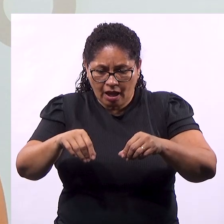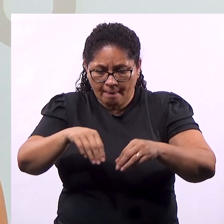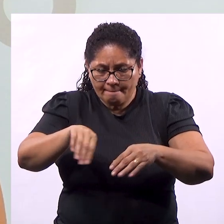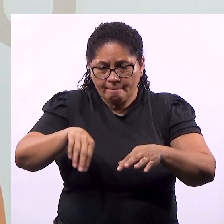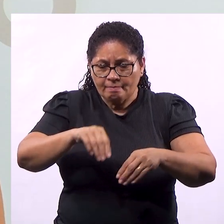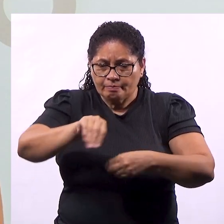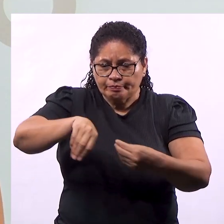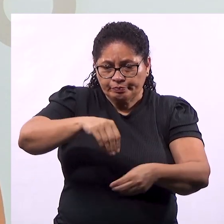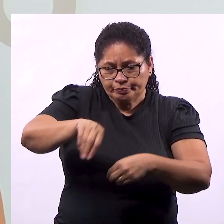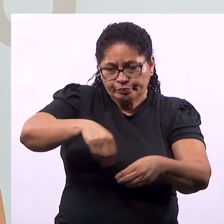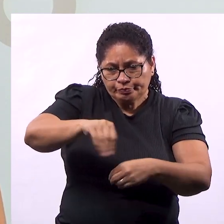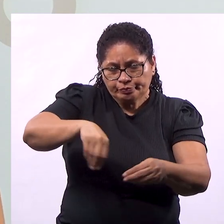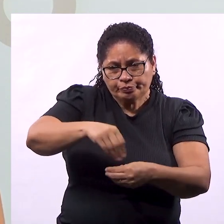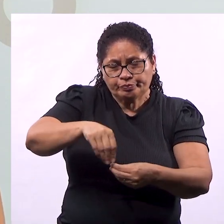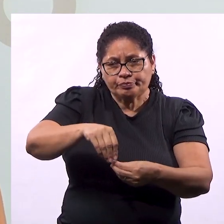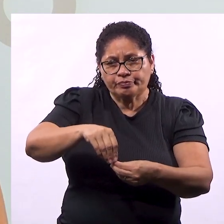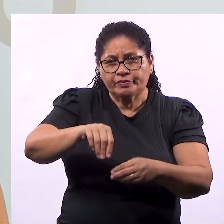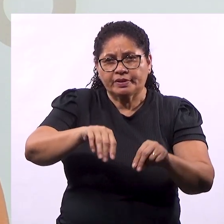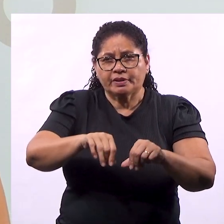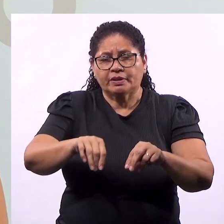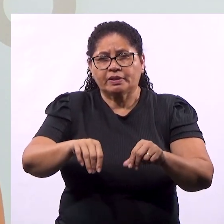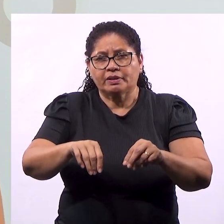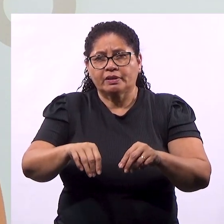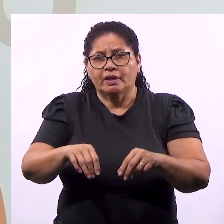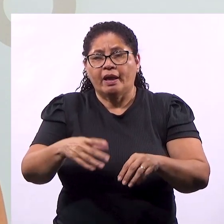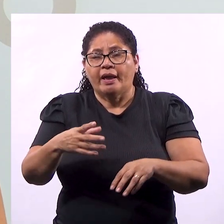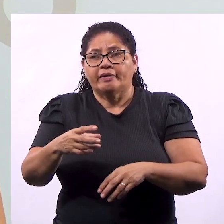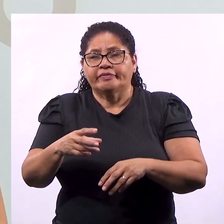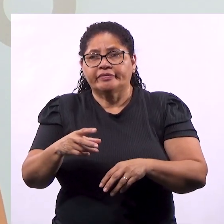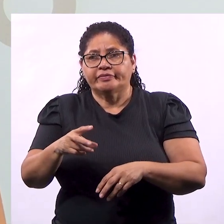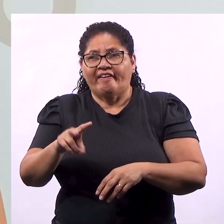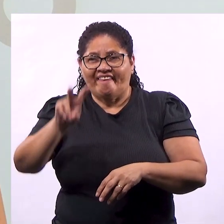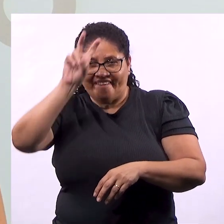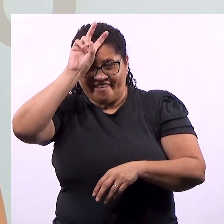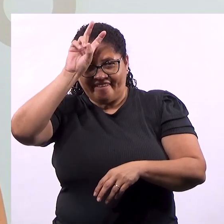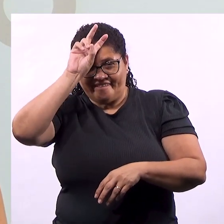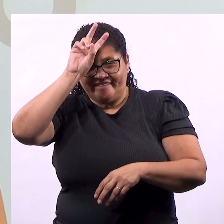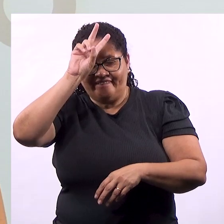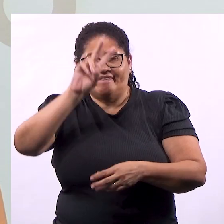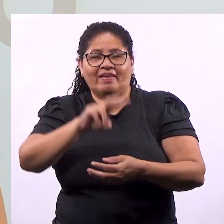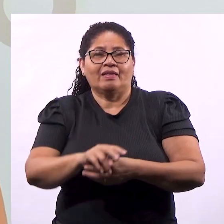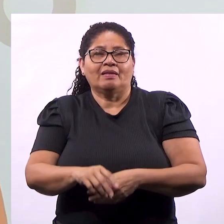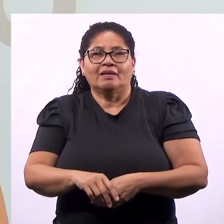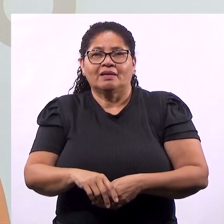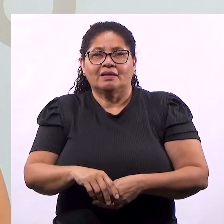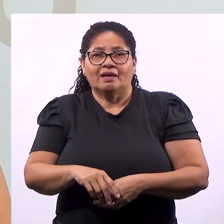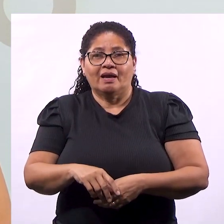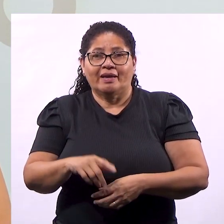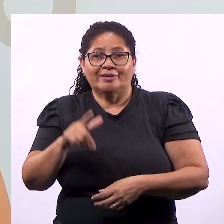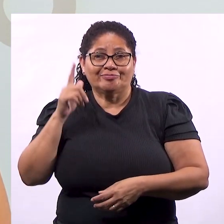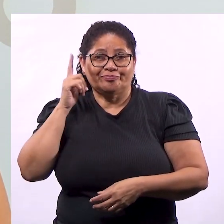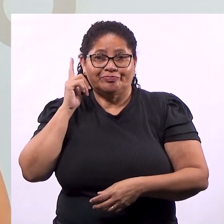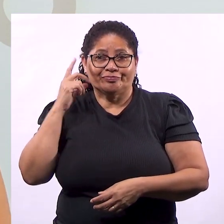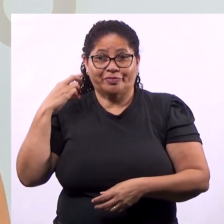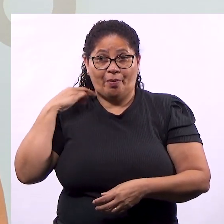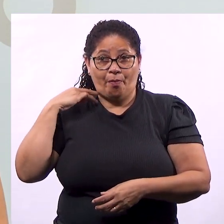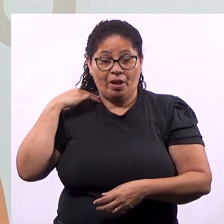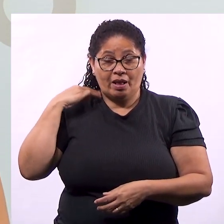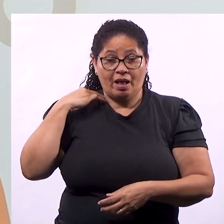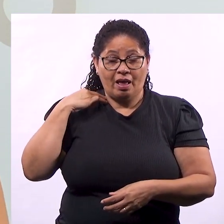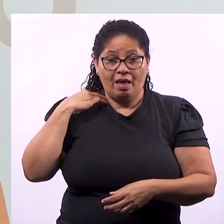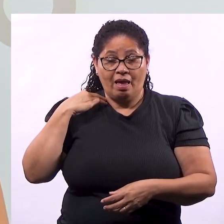em fofar a terra não está valendo um gibi da Turma da Mônica e aí a Denise a Magali foram fofar a terra a Denise vira para Magali e fala assim